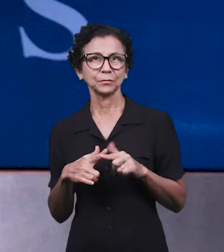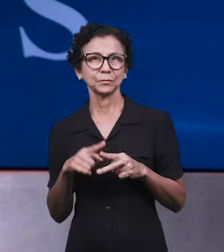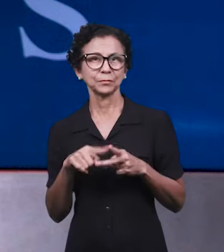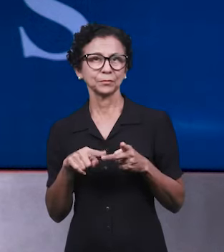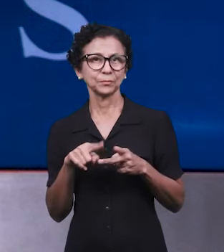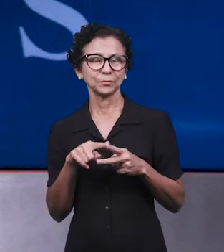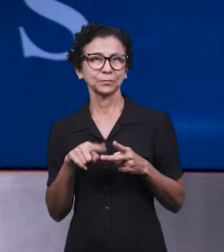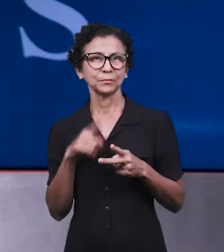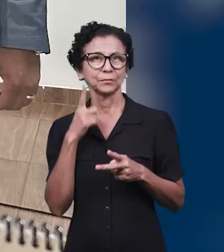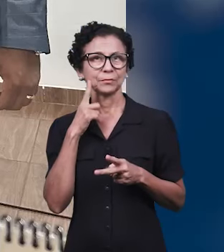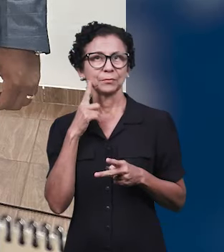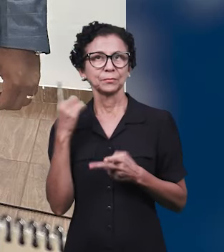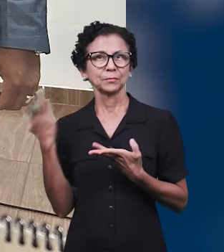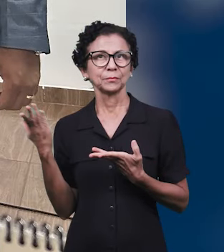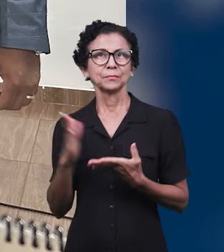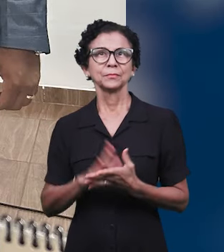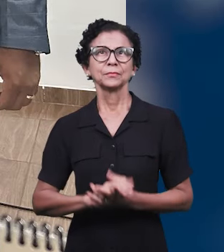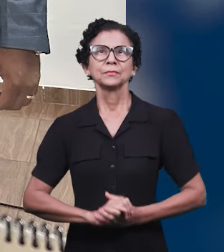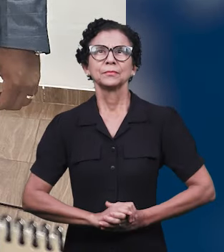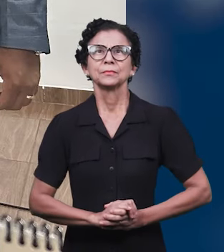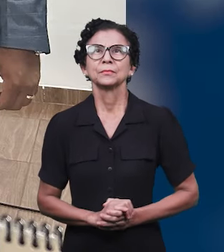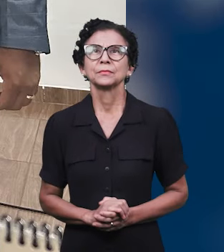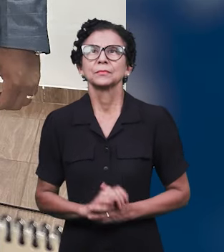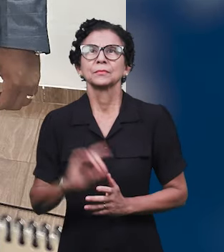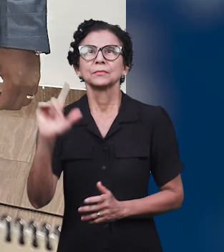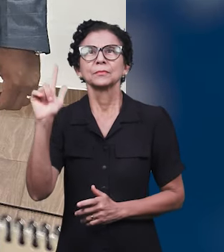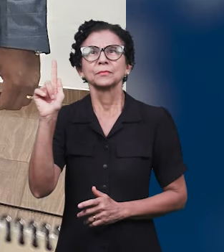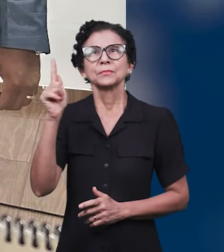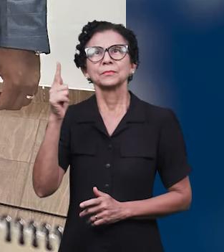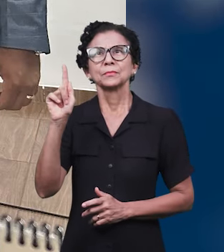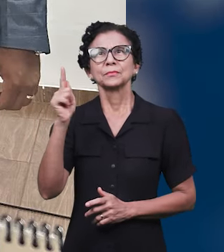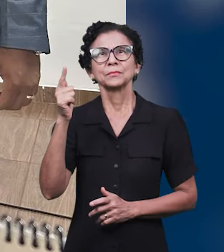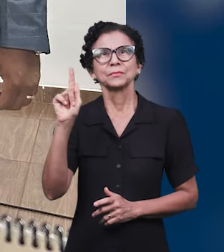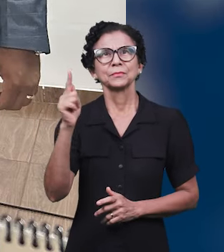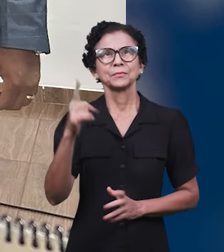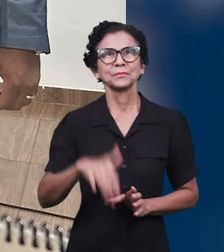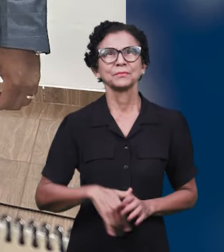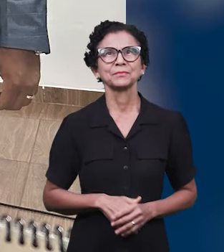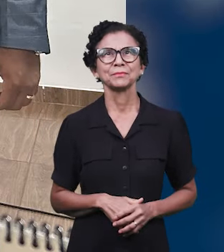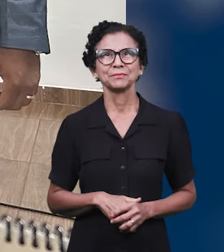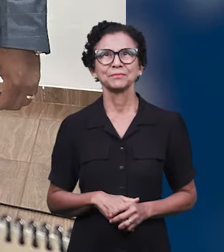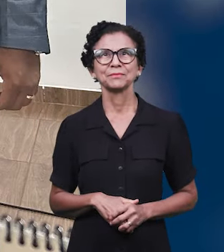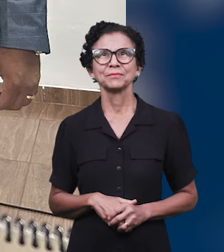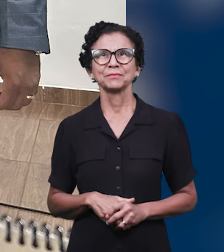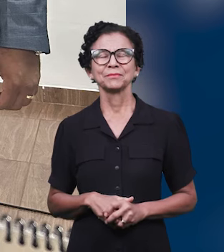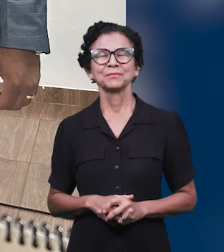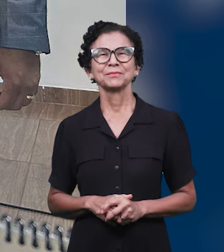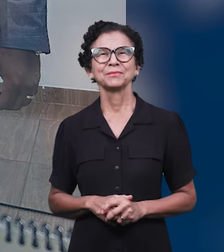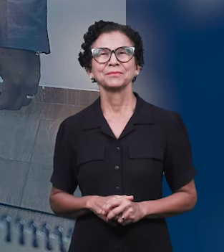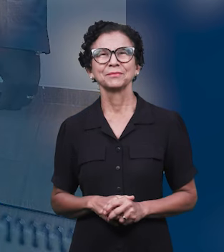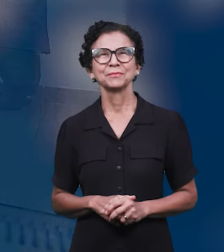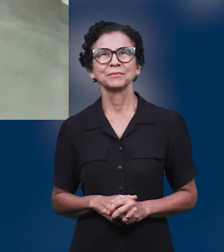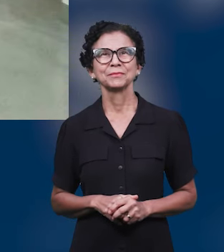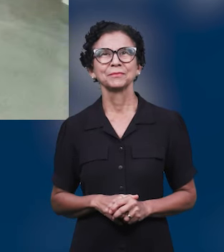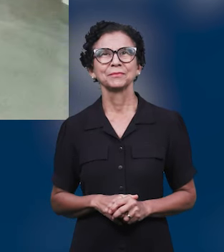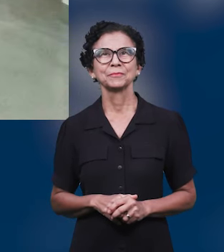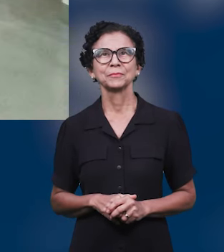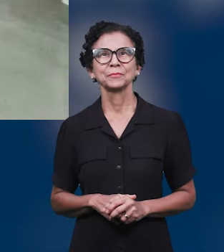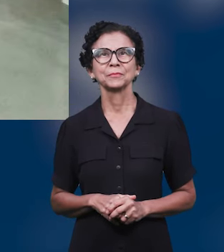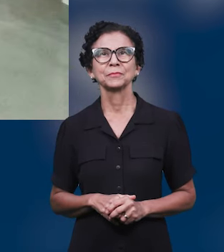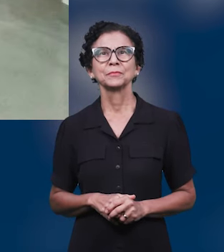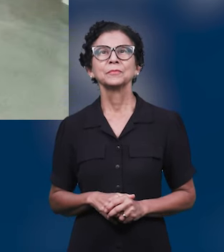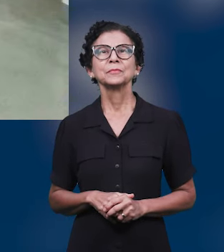e também os aniversários? Olha aí, ó, começando por Goiânia, né? Aniversário da Igreja de Jataí. Olha que maravilha. A